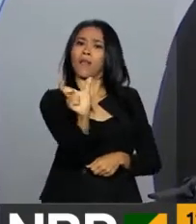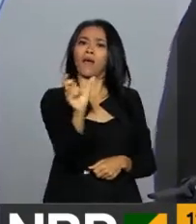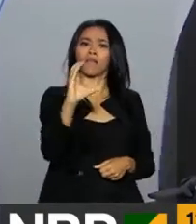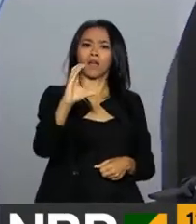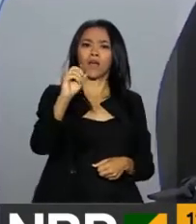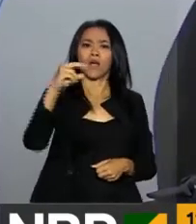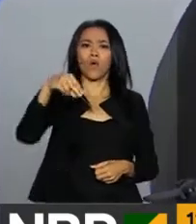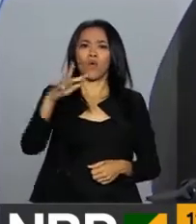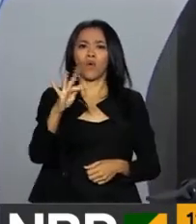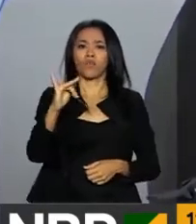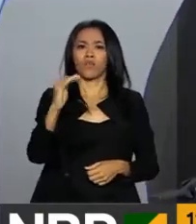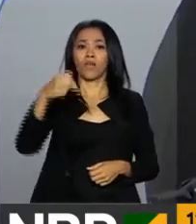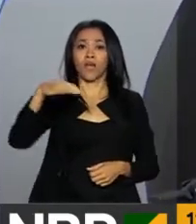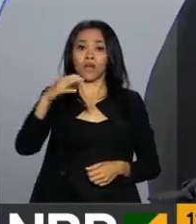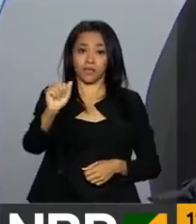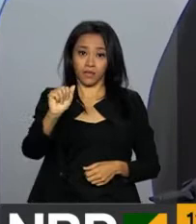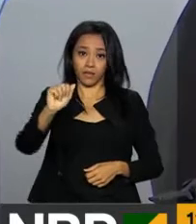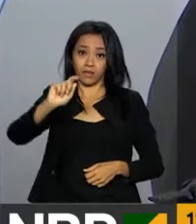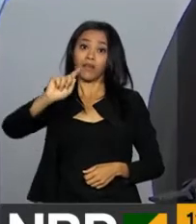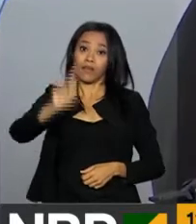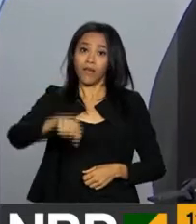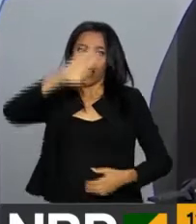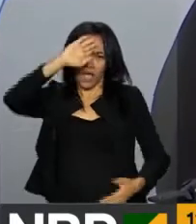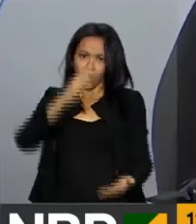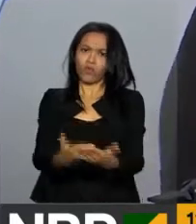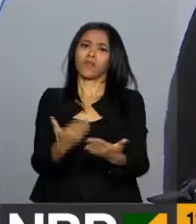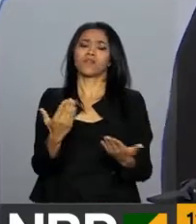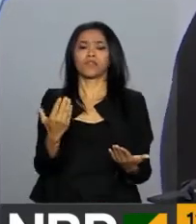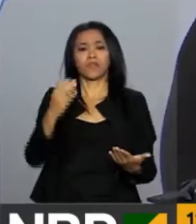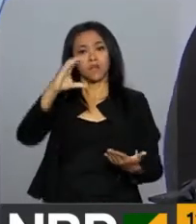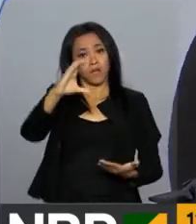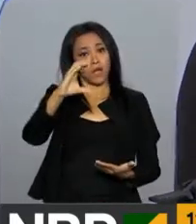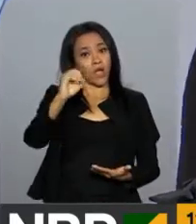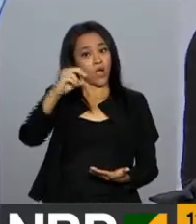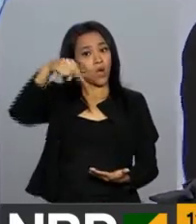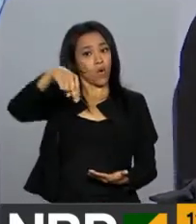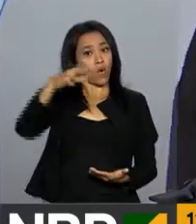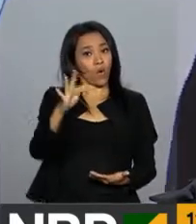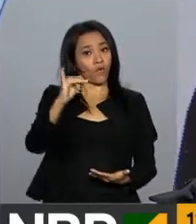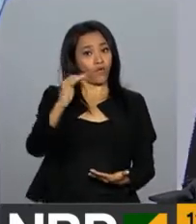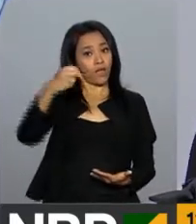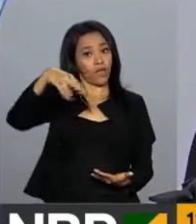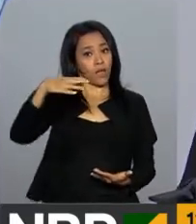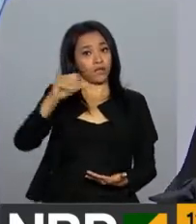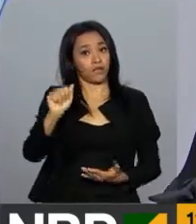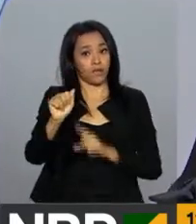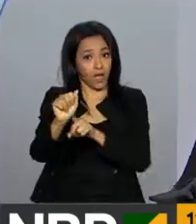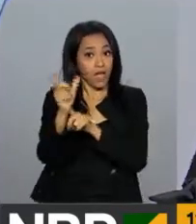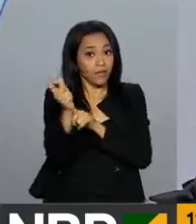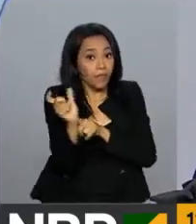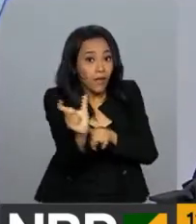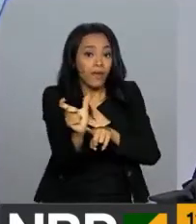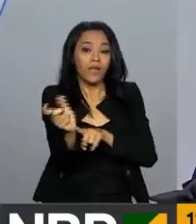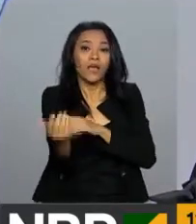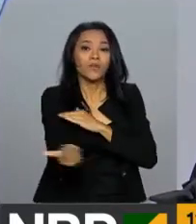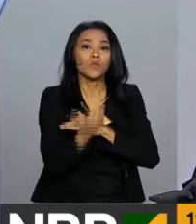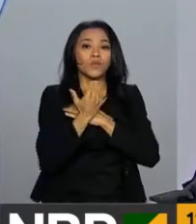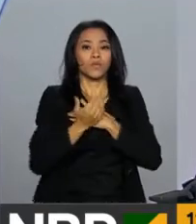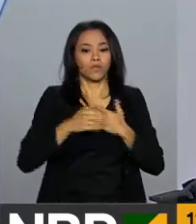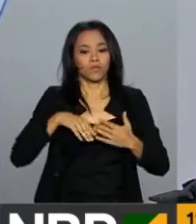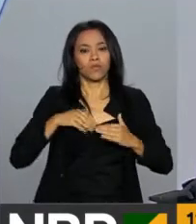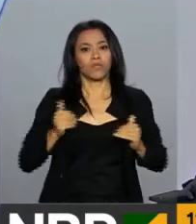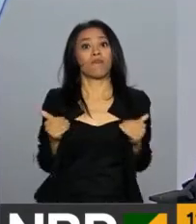o cooperativismo é exatamente a palavra confiança que alicerça os avanços que nós estamos tendo no brasil